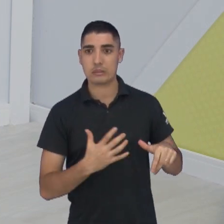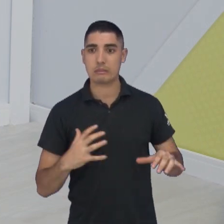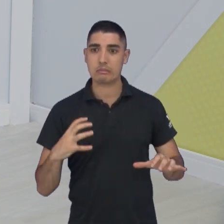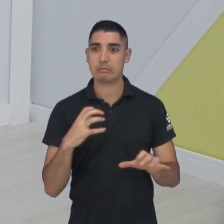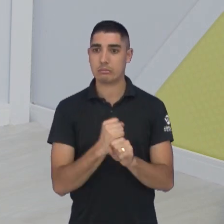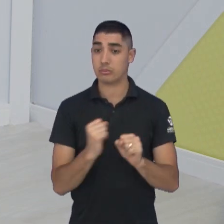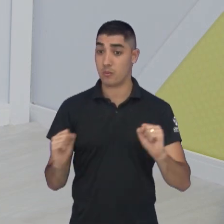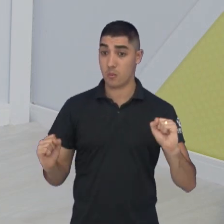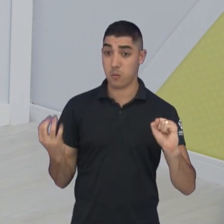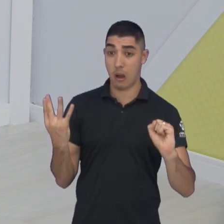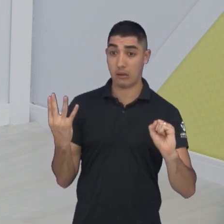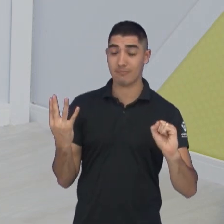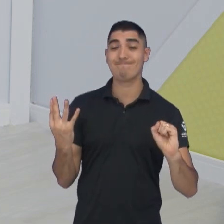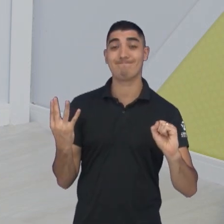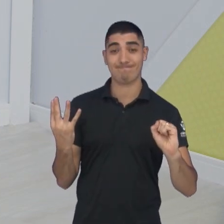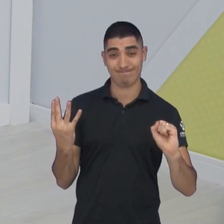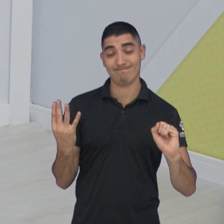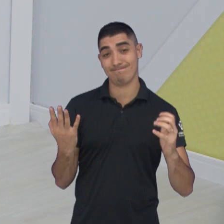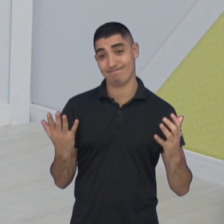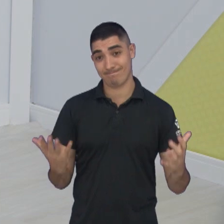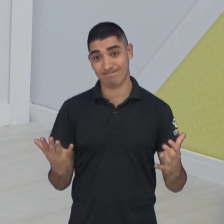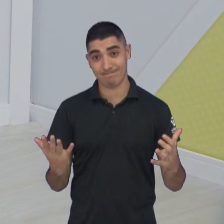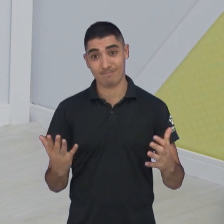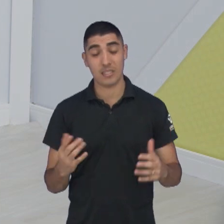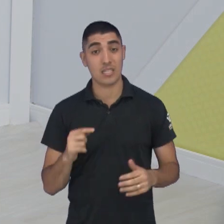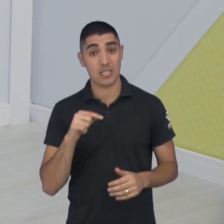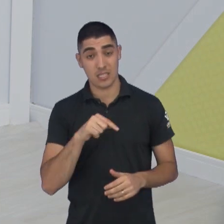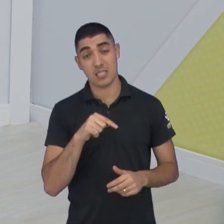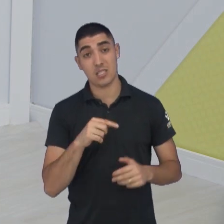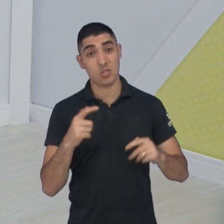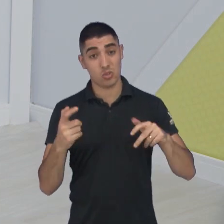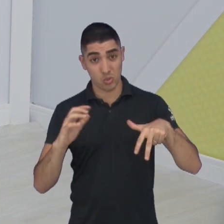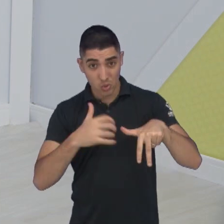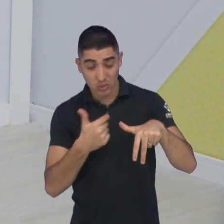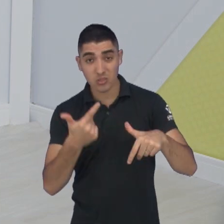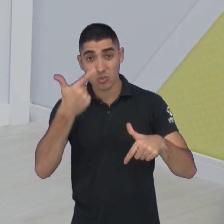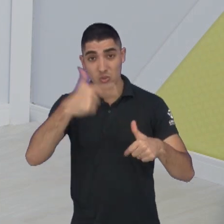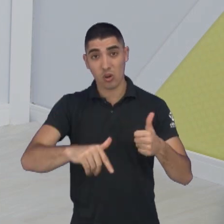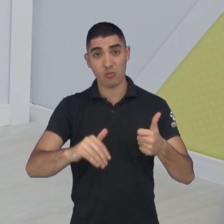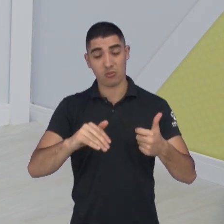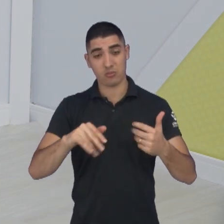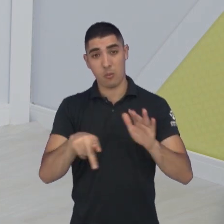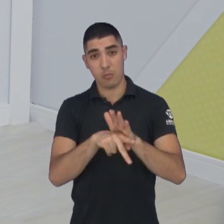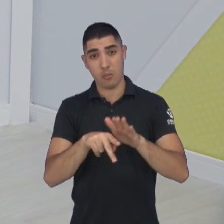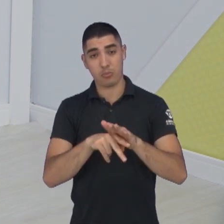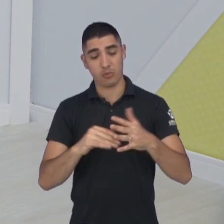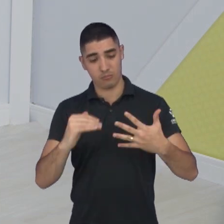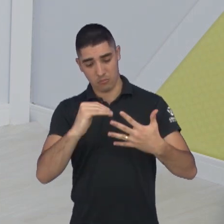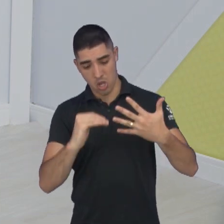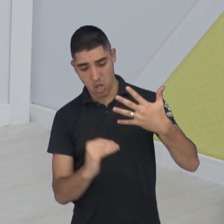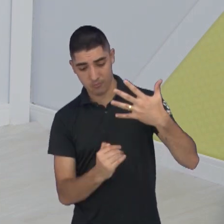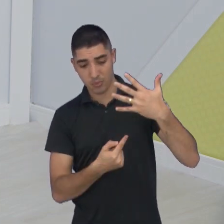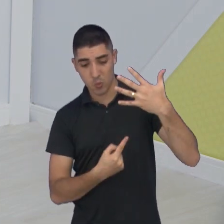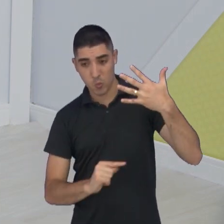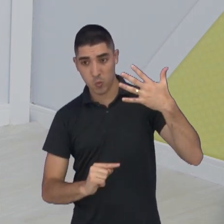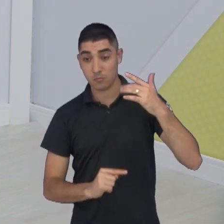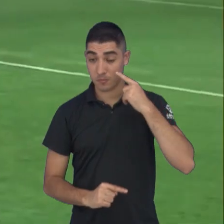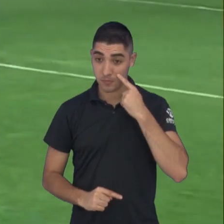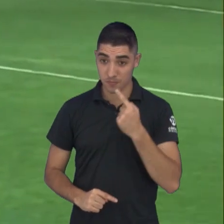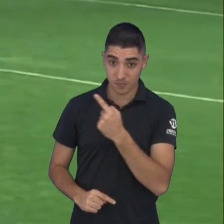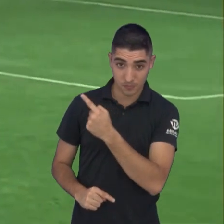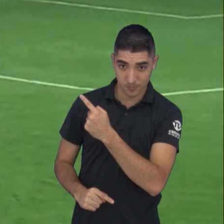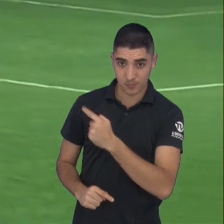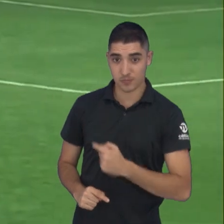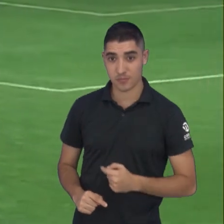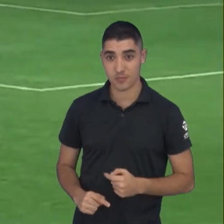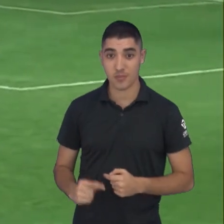Jabaquara 4-0 e a volta do Joseense para a lanterna do Sulfitão 2024. Vamos ver os gols? Solta aí, Matheus, em tela